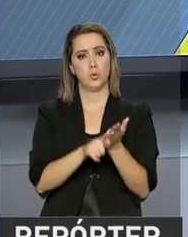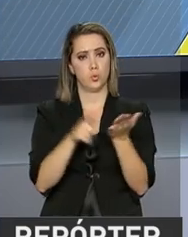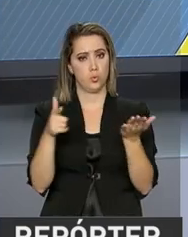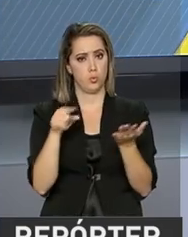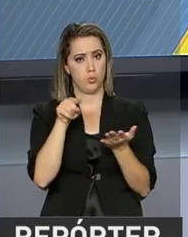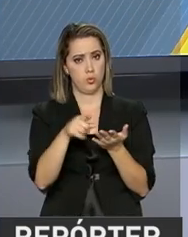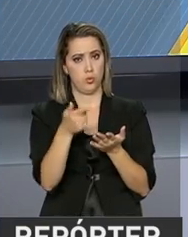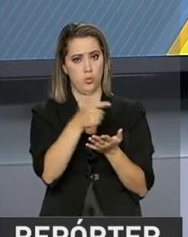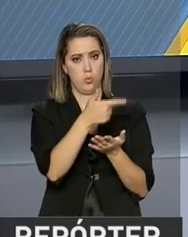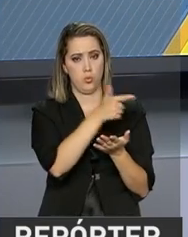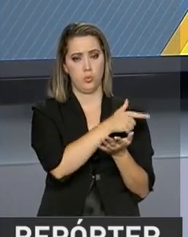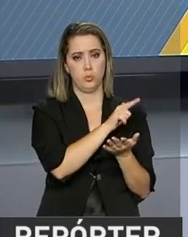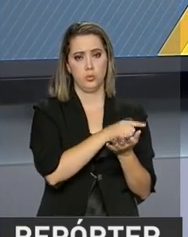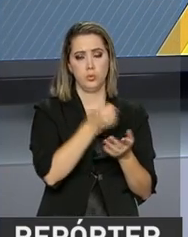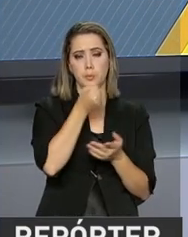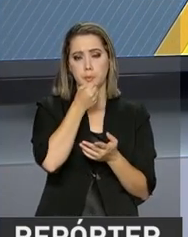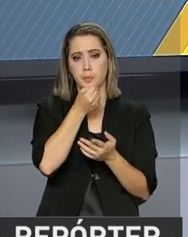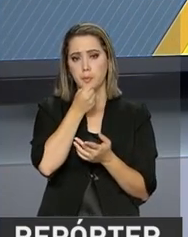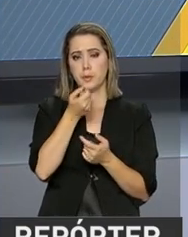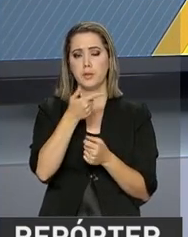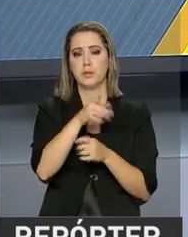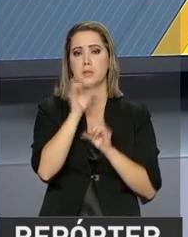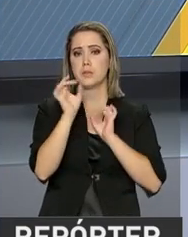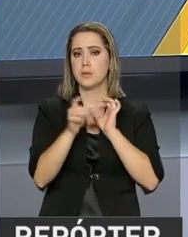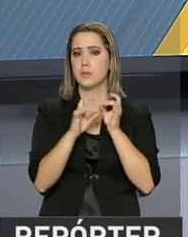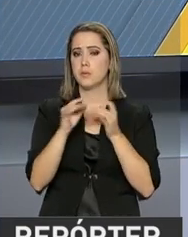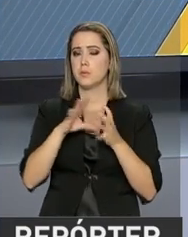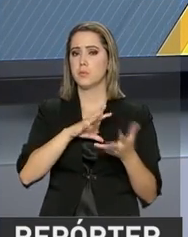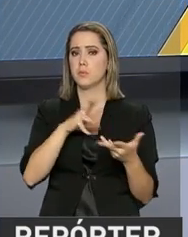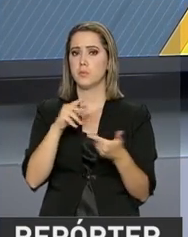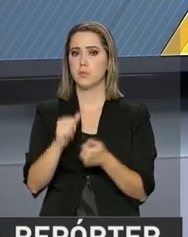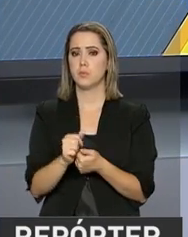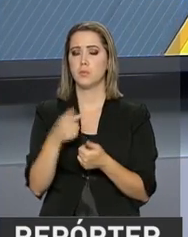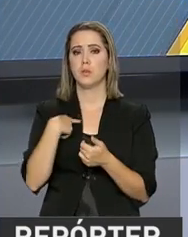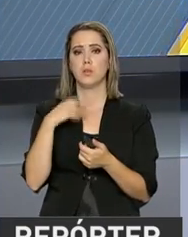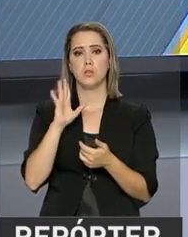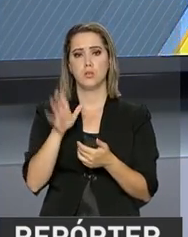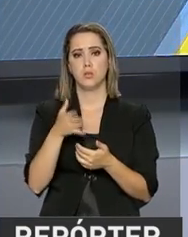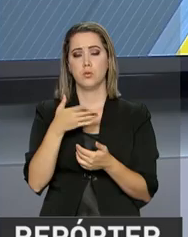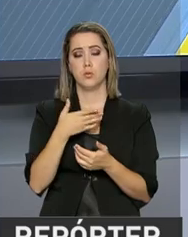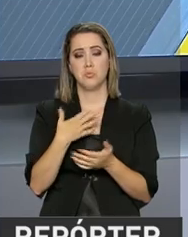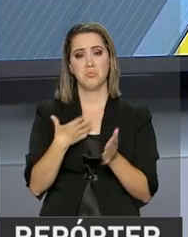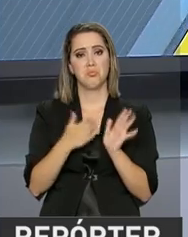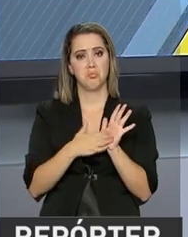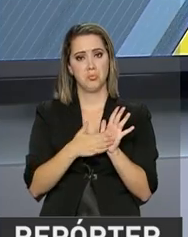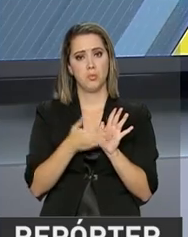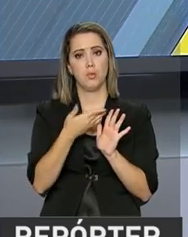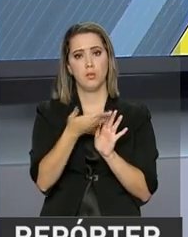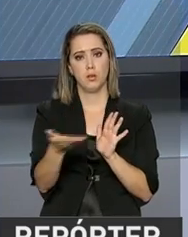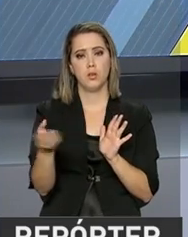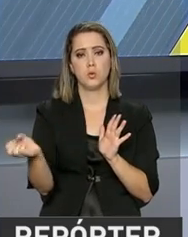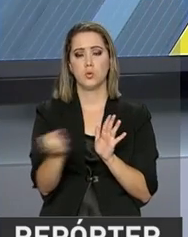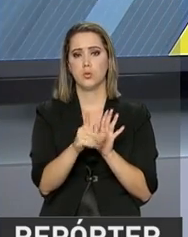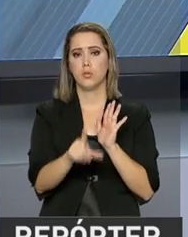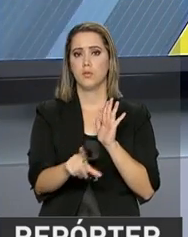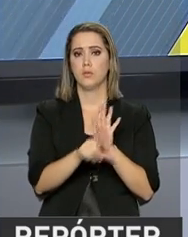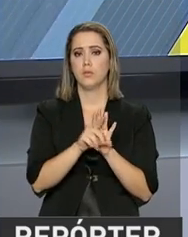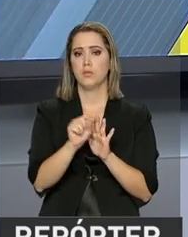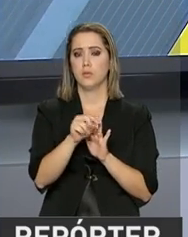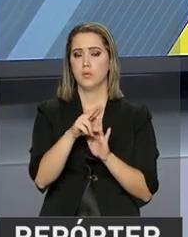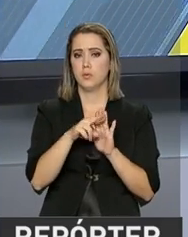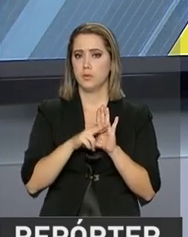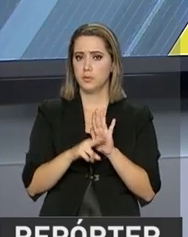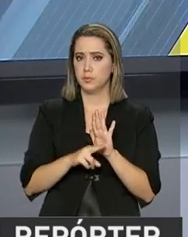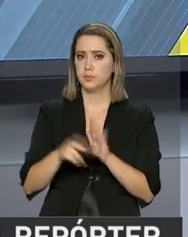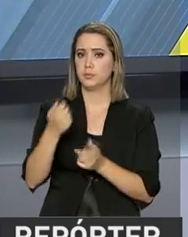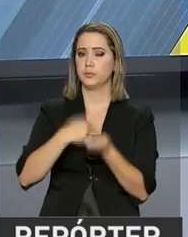Times, outros veículos de imprensa especializada internacional já elogiaram as medidas econômicas do governo